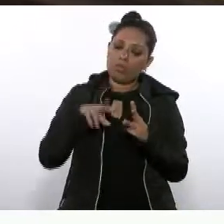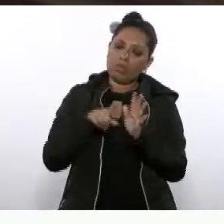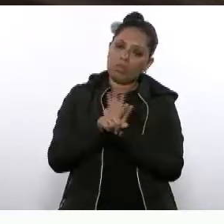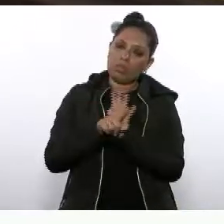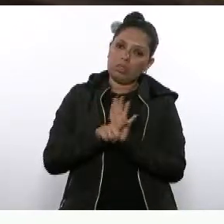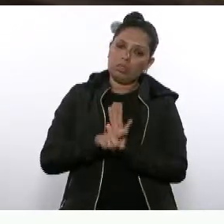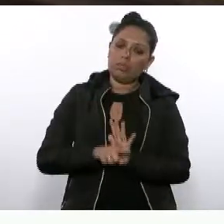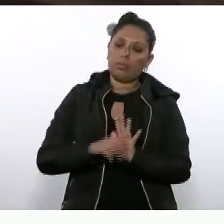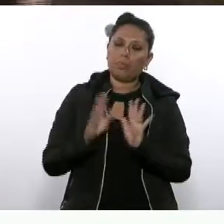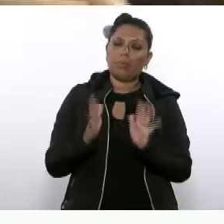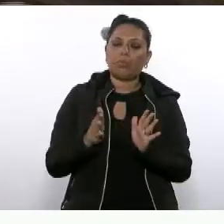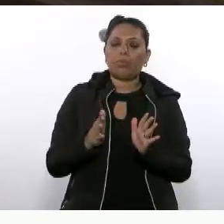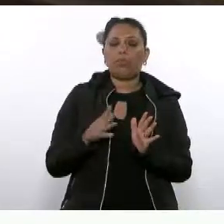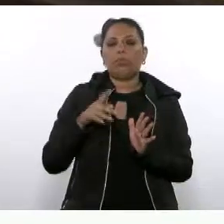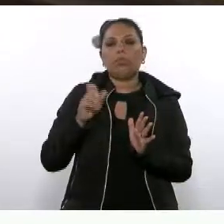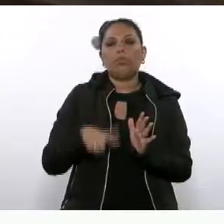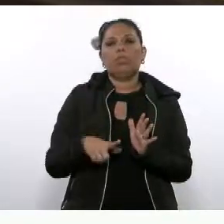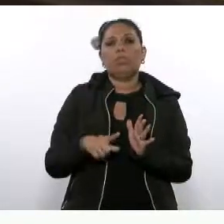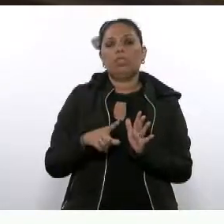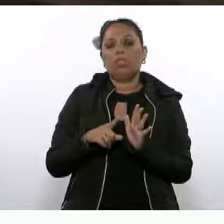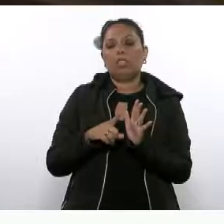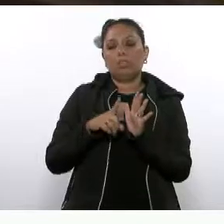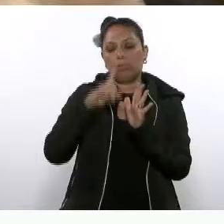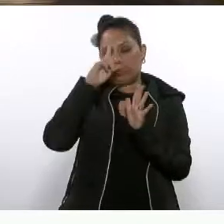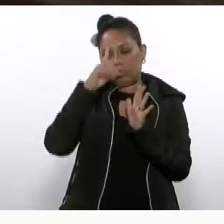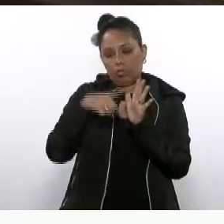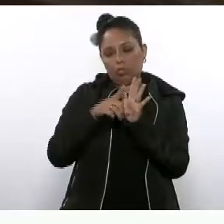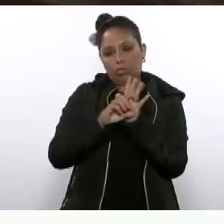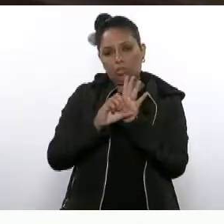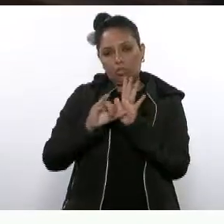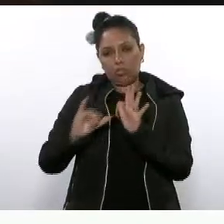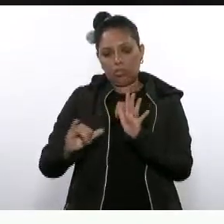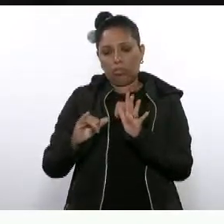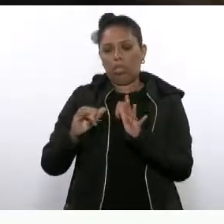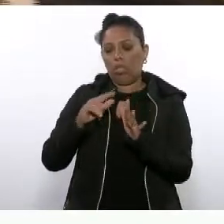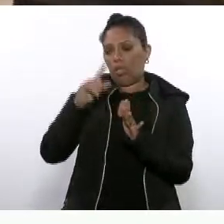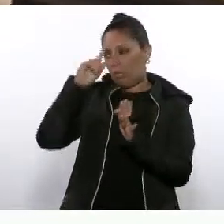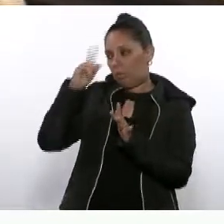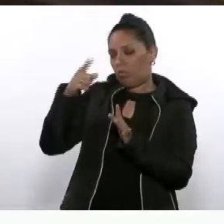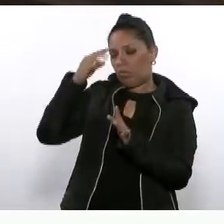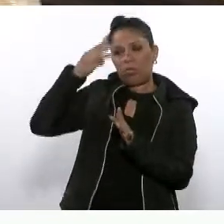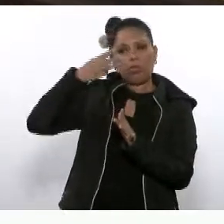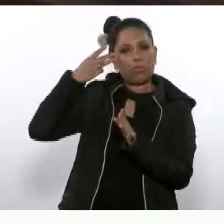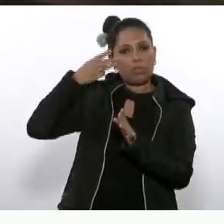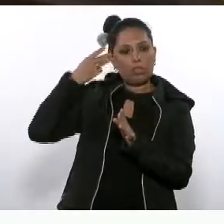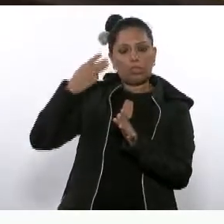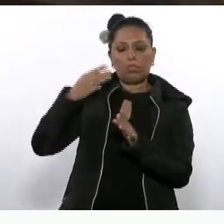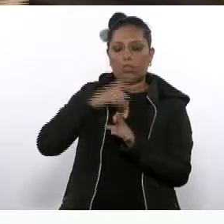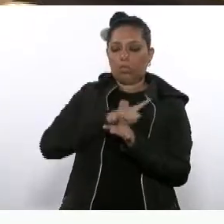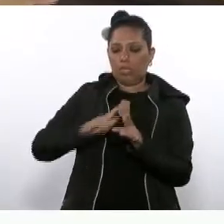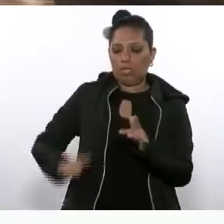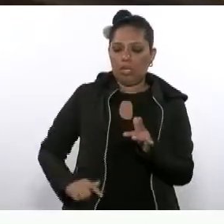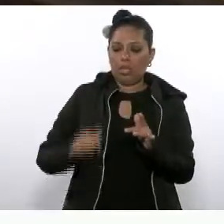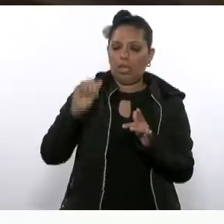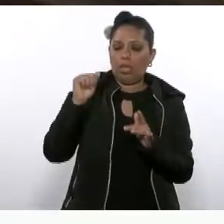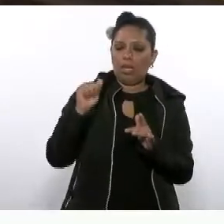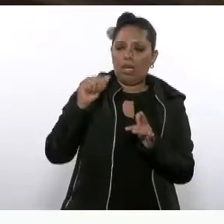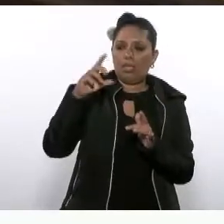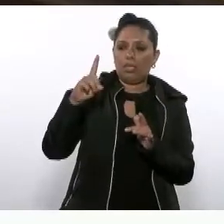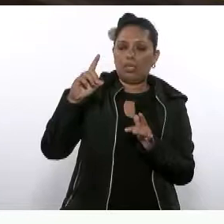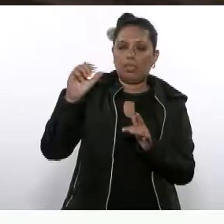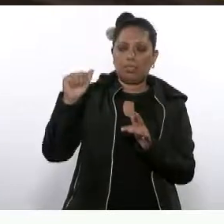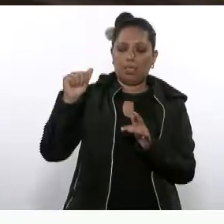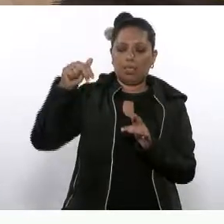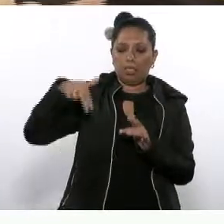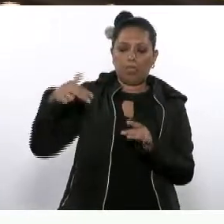verifiquei nesse momento, que é uma indicação legislativa ao governador para que a DEAN Oeste